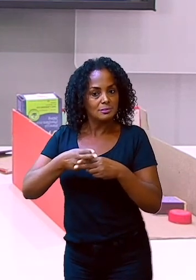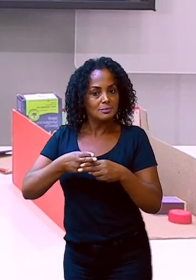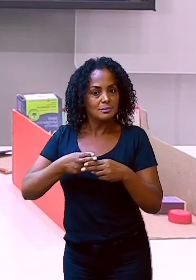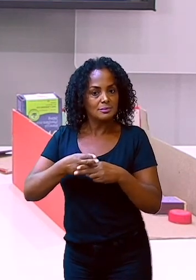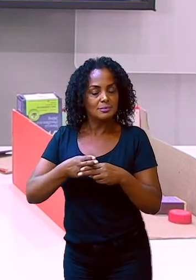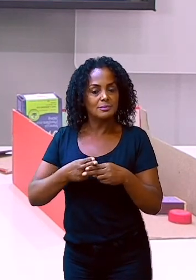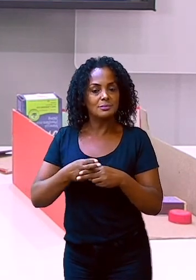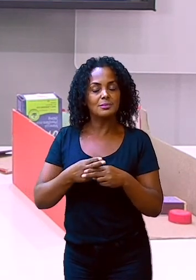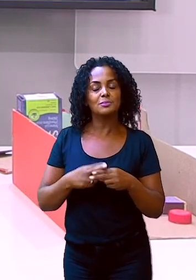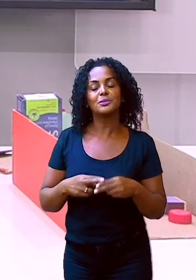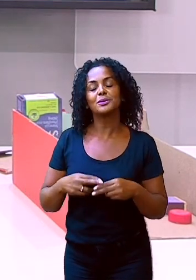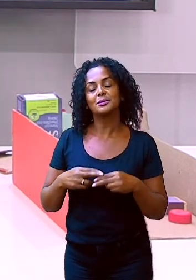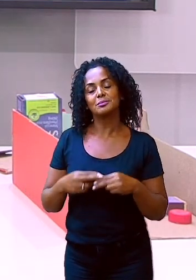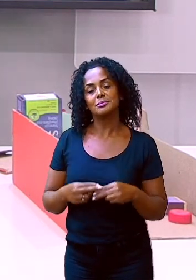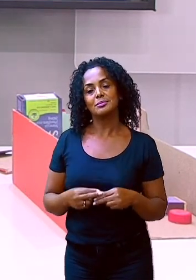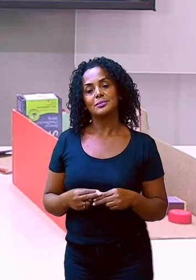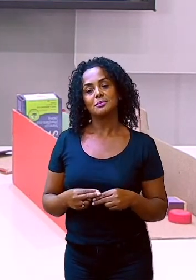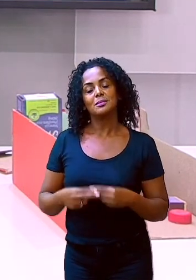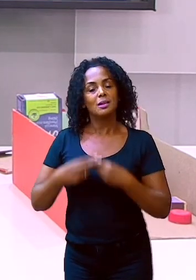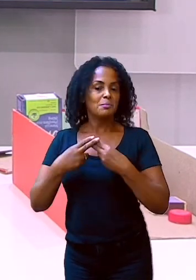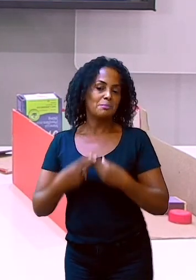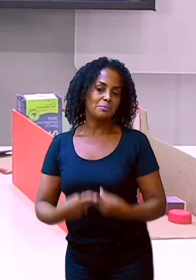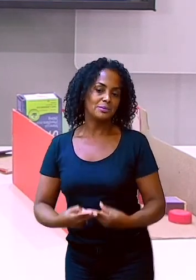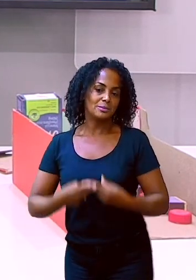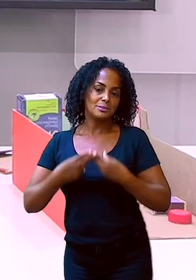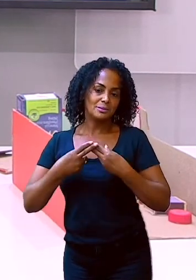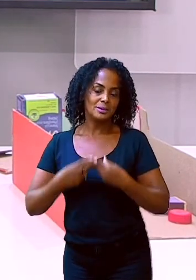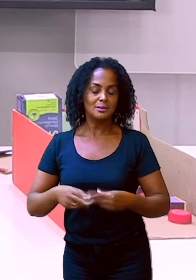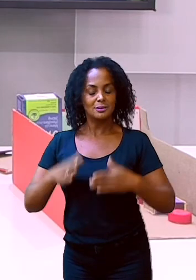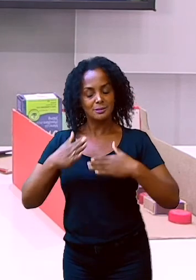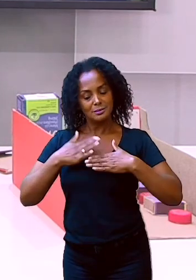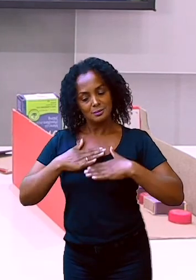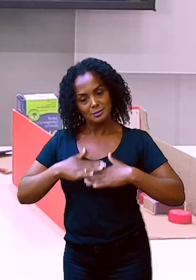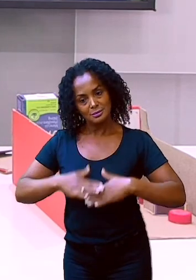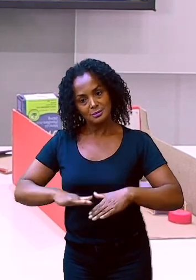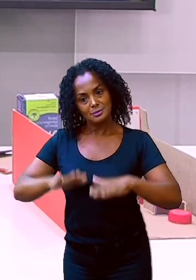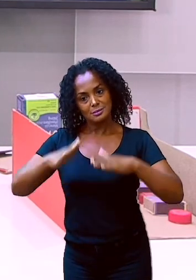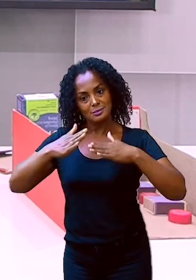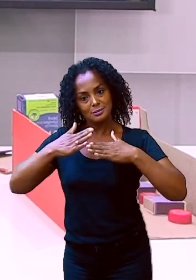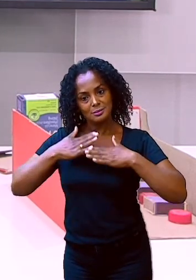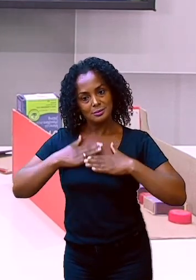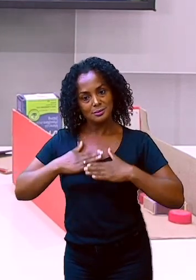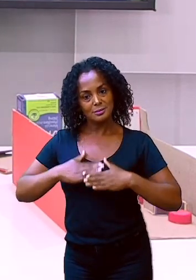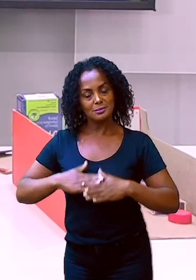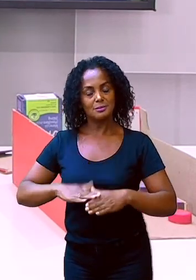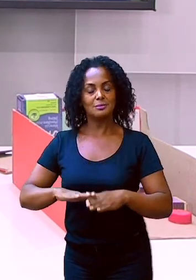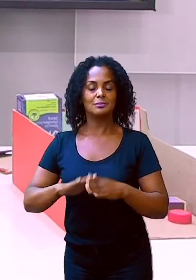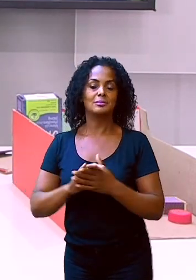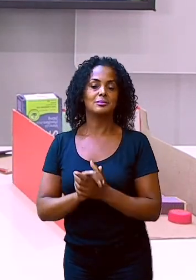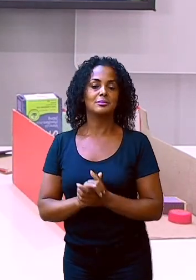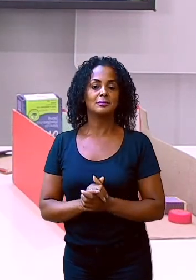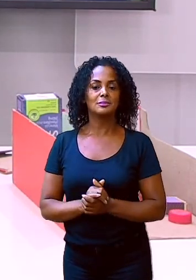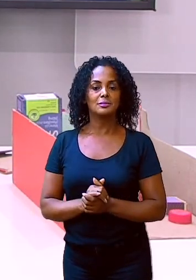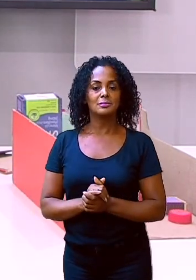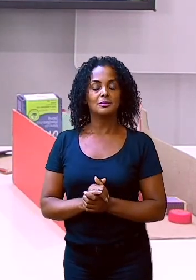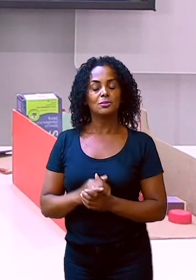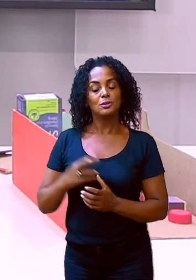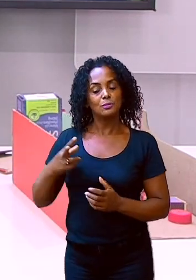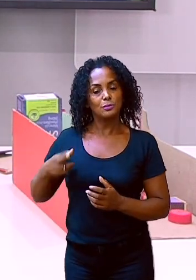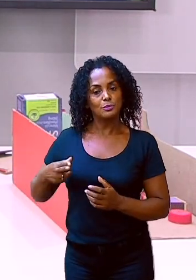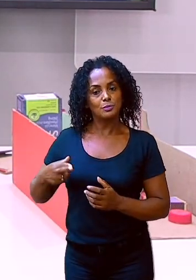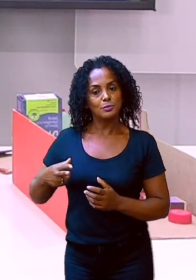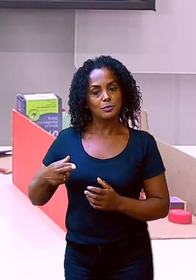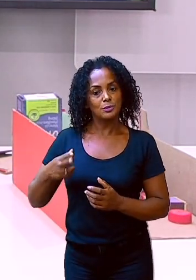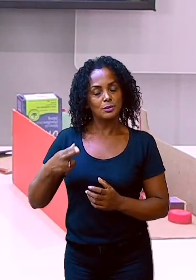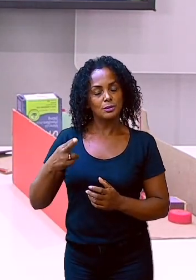Com muita paciência, porque recortar papelão é um pouco difícil. Então, na hora que vocês forem recortar, tem que ter